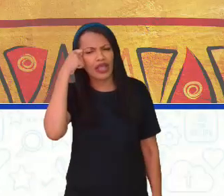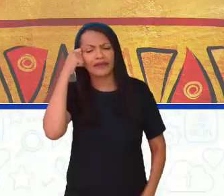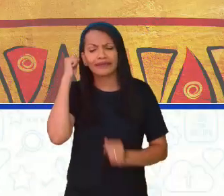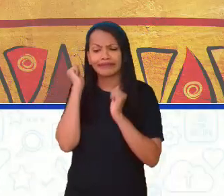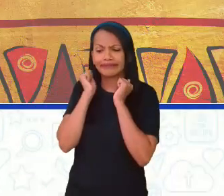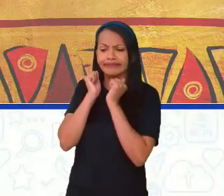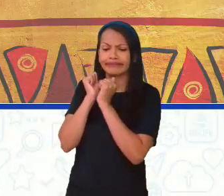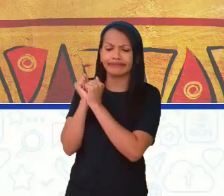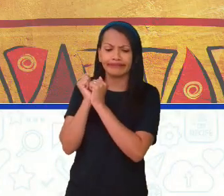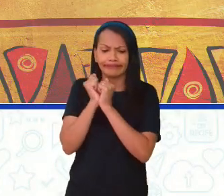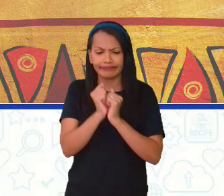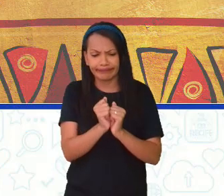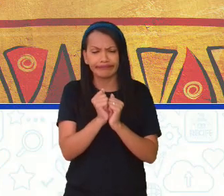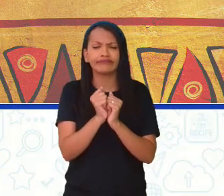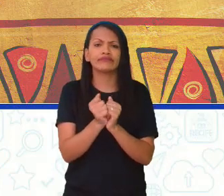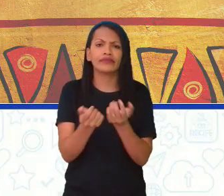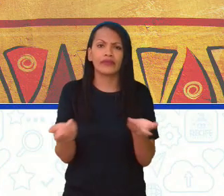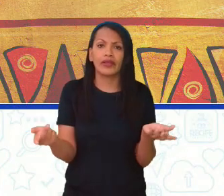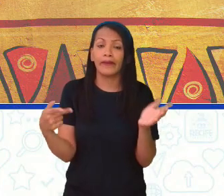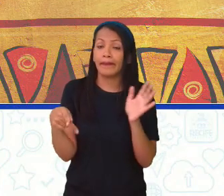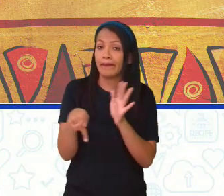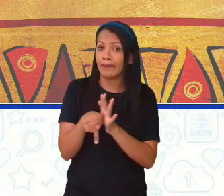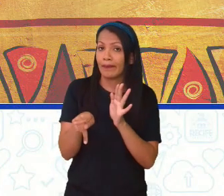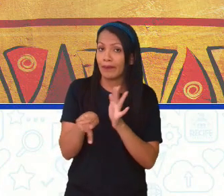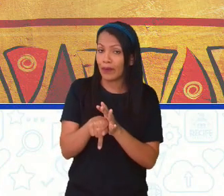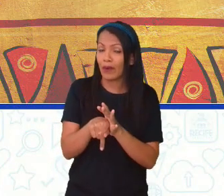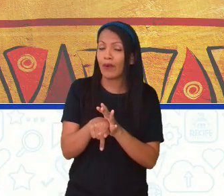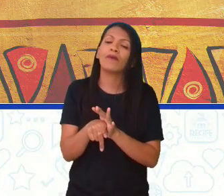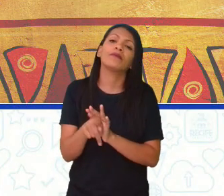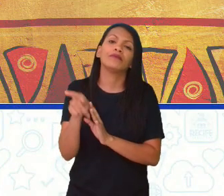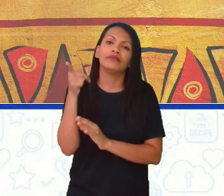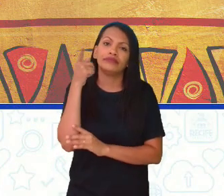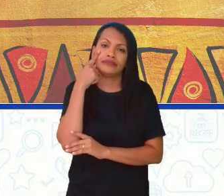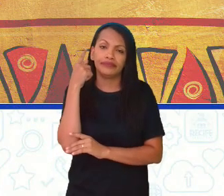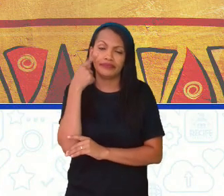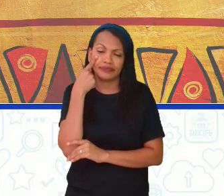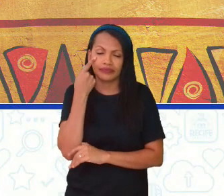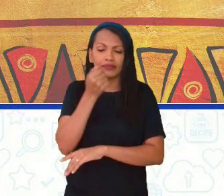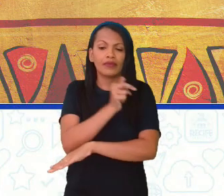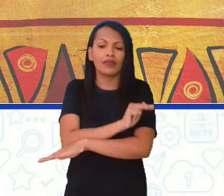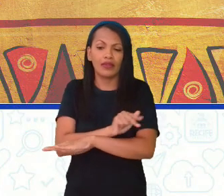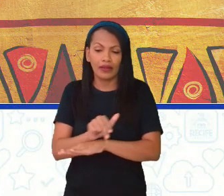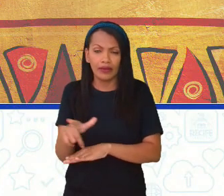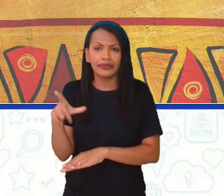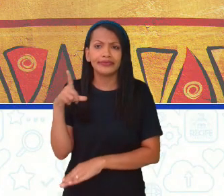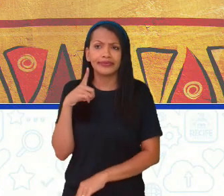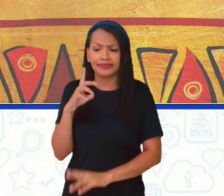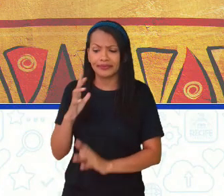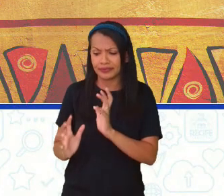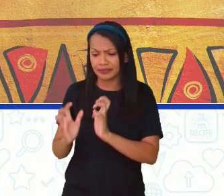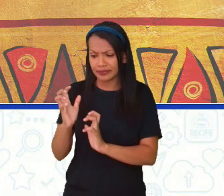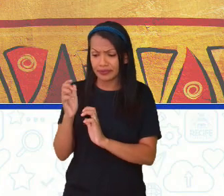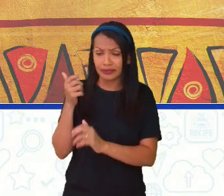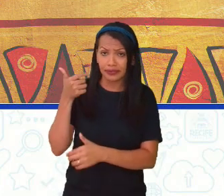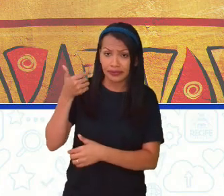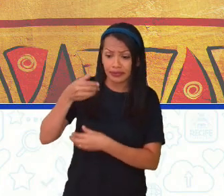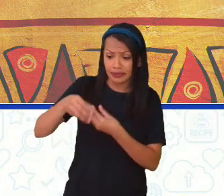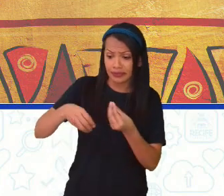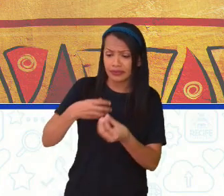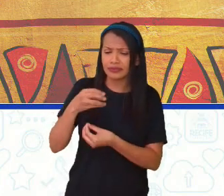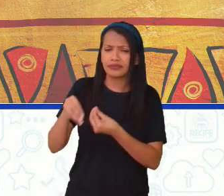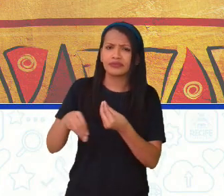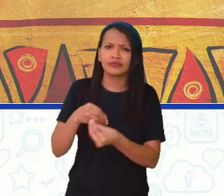vocês que dentro das próprias aldeias e tribos africanas, etnias africanas, haviam guerras e brigas. Então, algumas